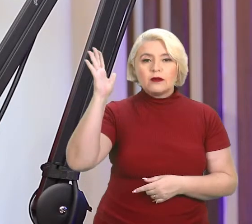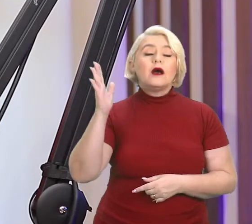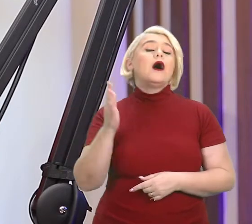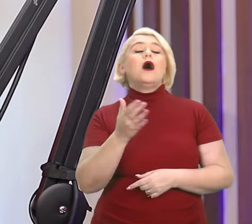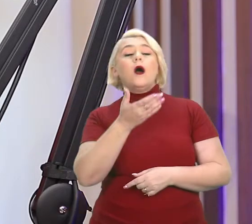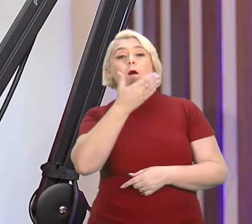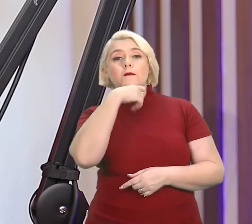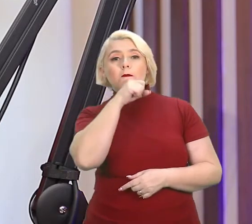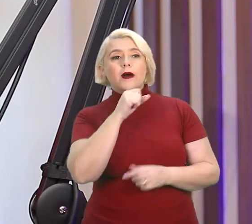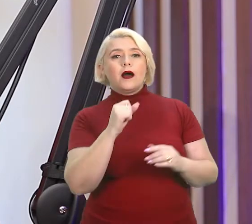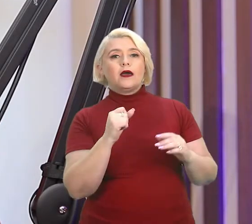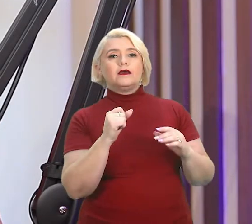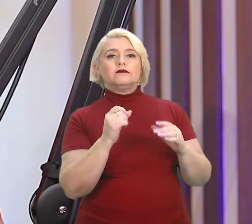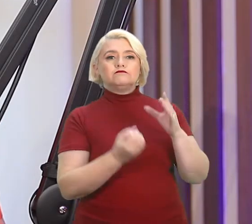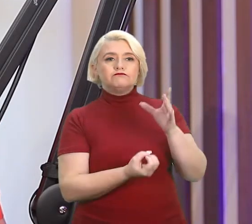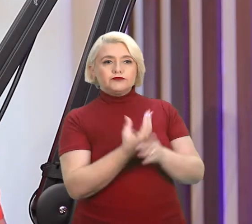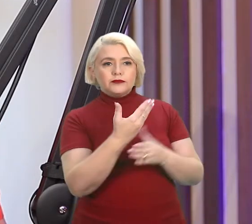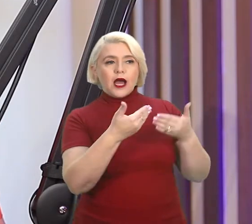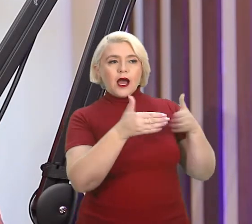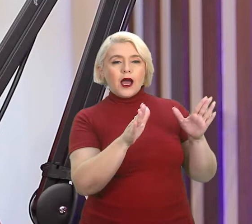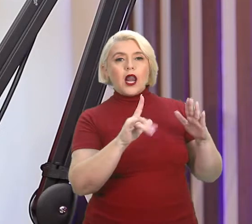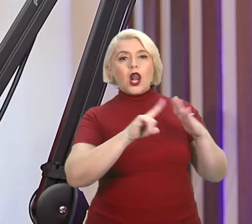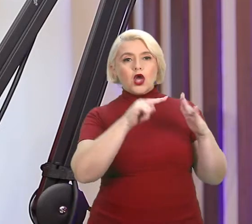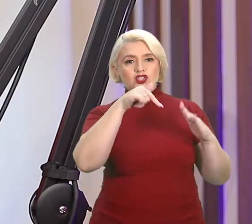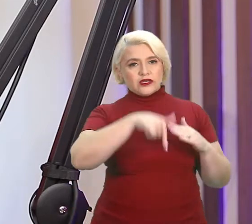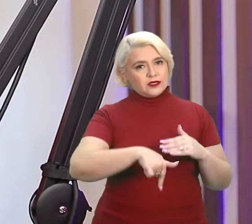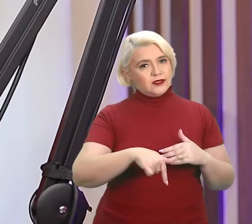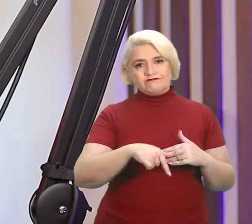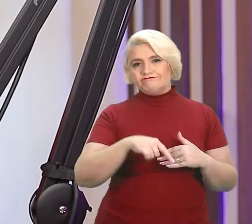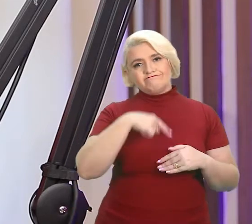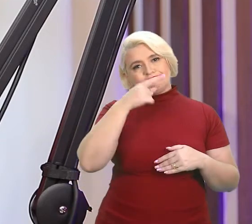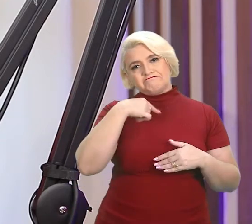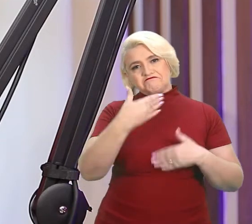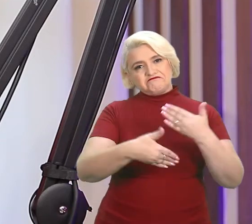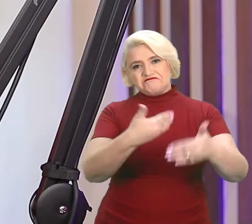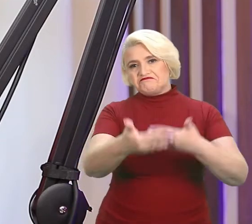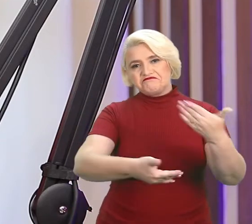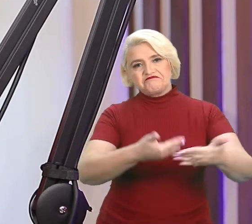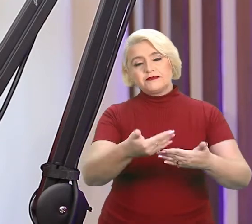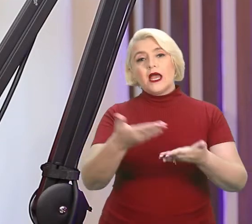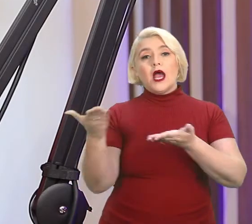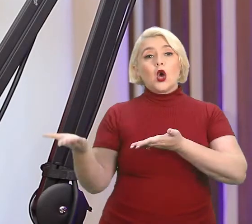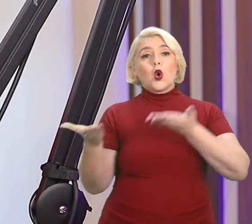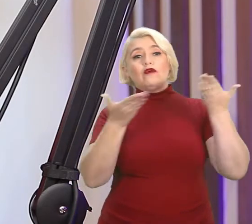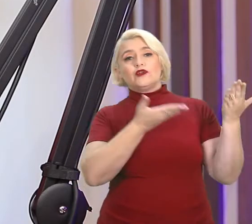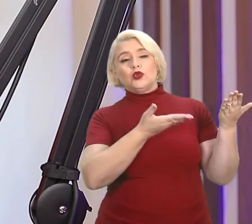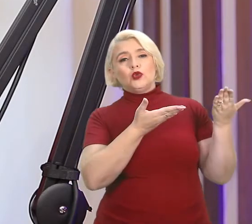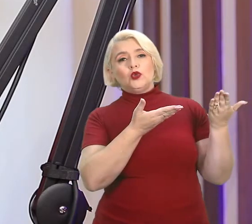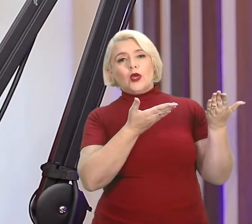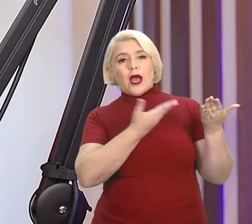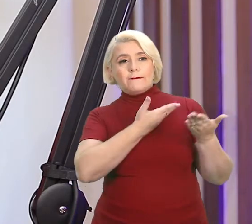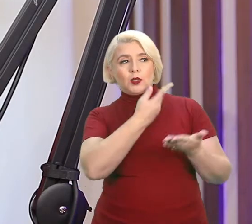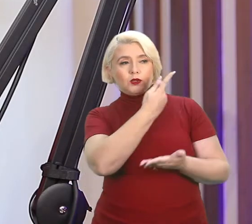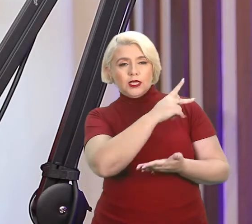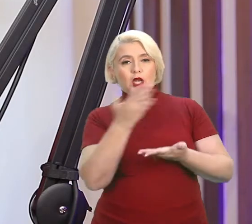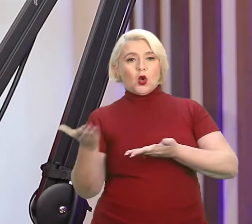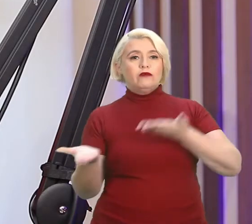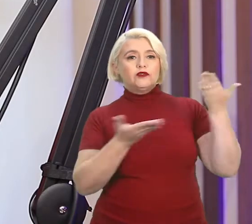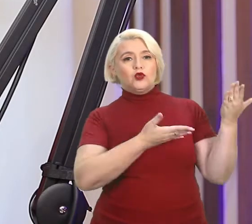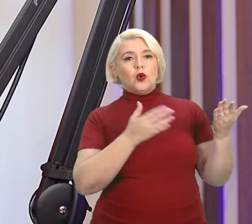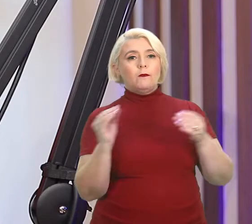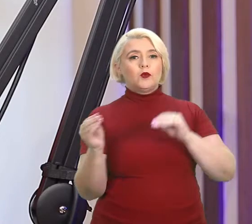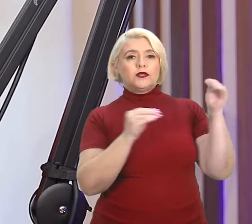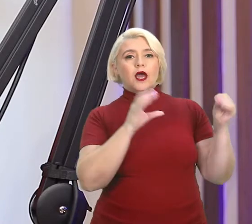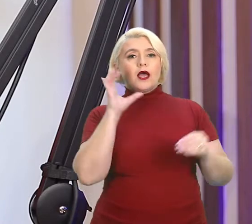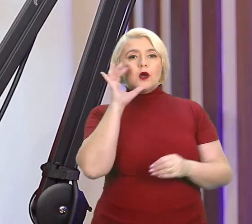também não deu muito certo, não foi muito para frente. Ele foi convidado para ir lá para Caldas Novas, para abrir uma igreja lá